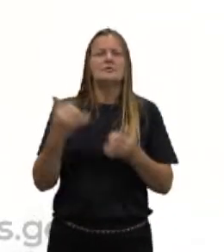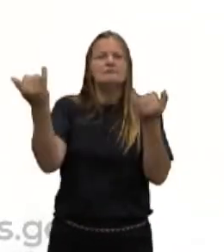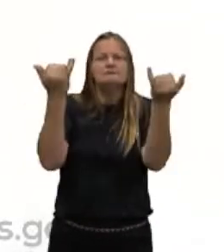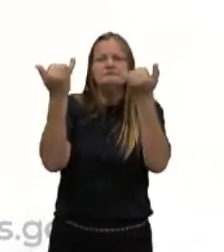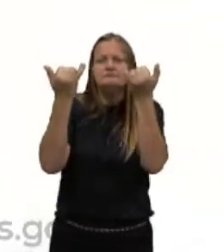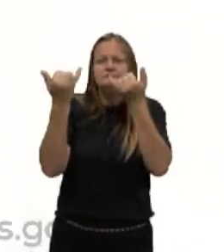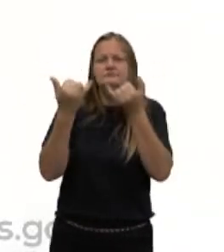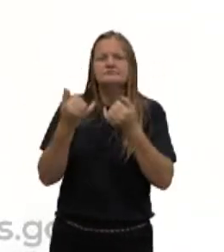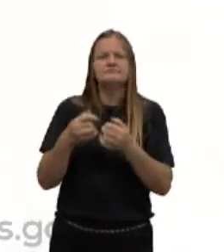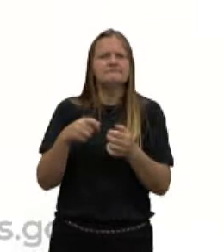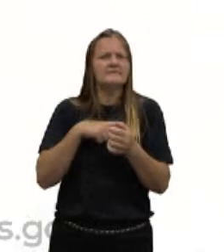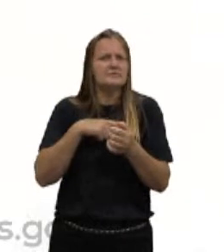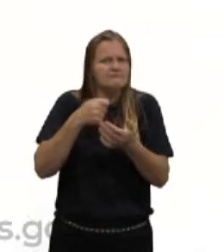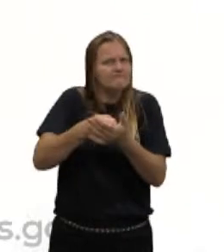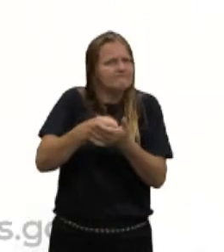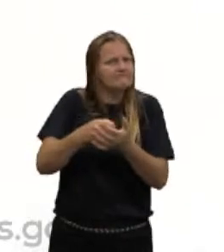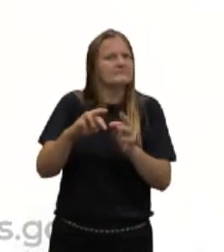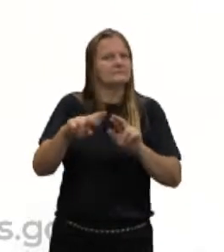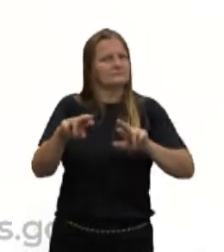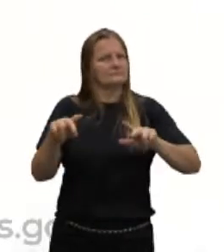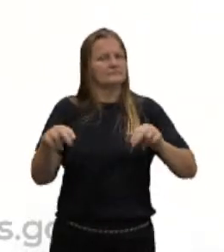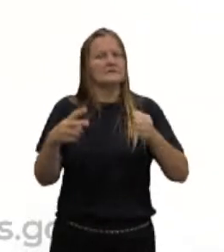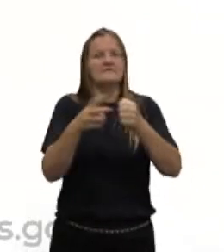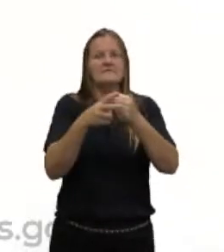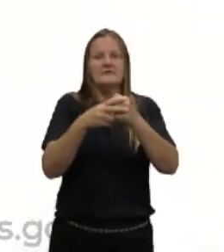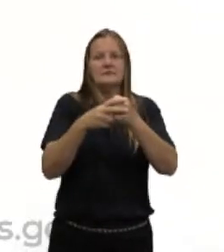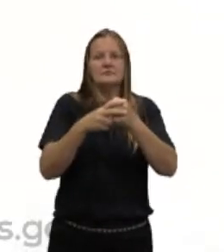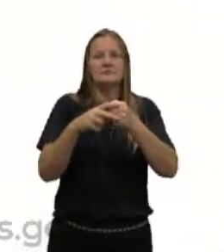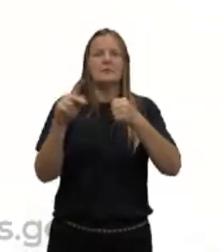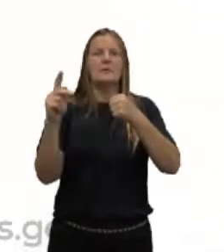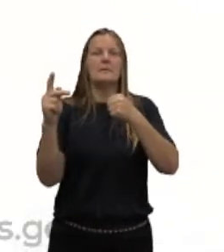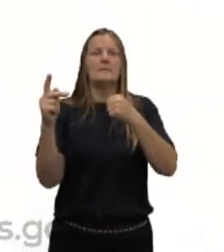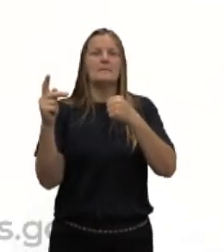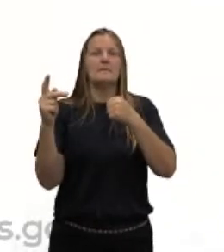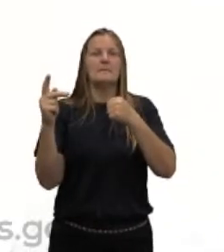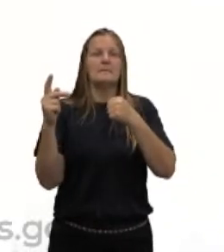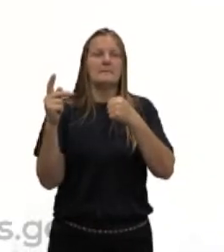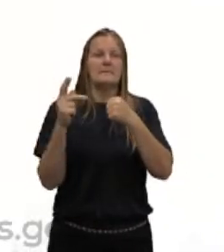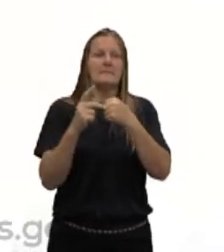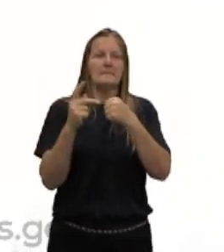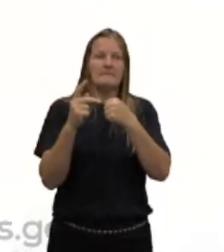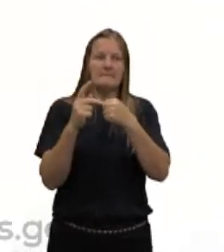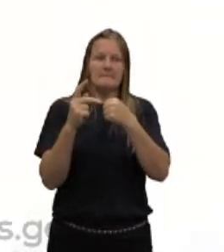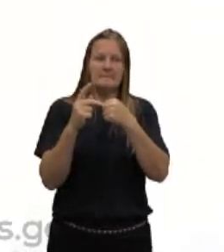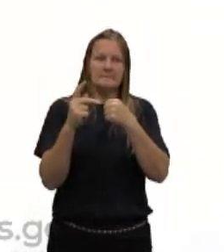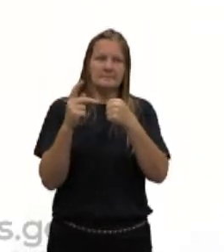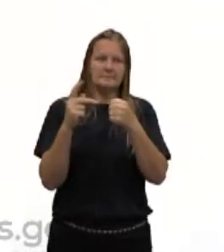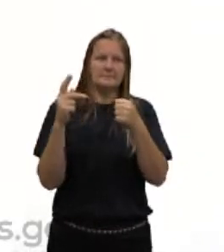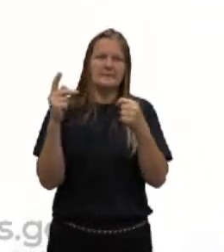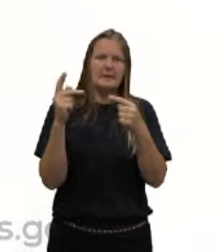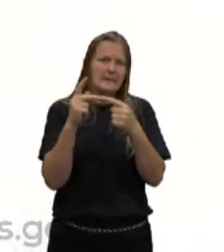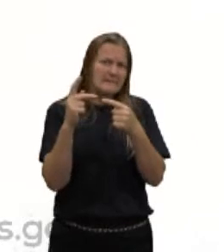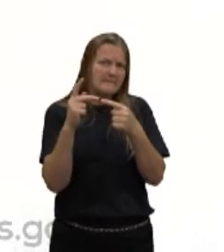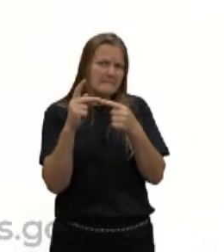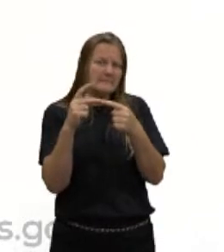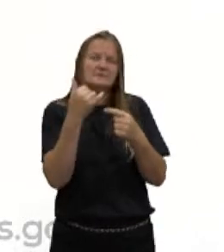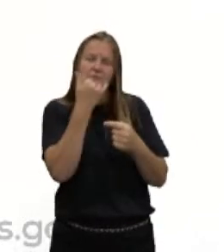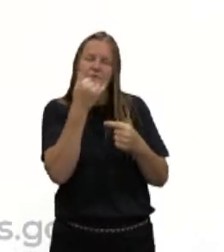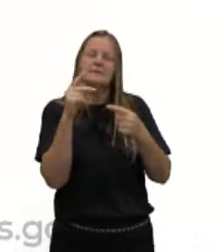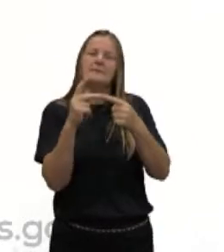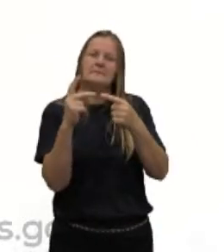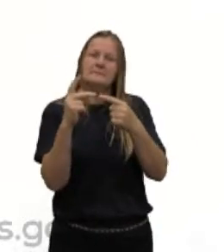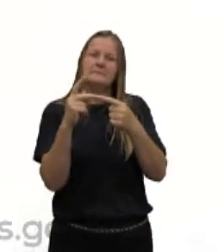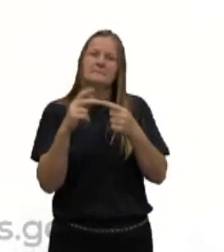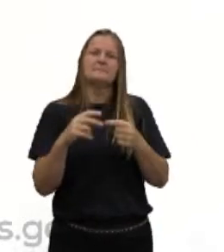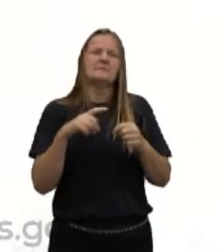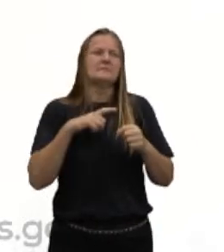regências diferentes, verbos com preposições diferentes. O verbo sair precisaria, né, o sair